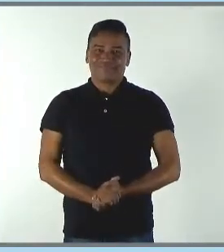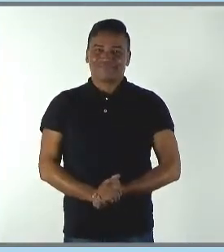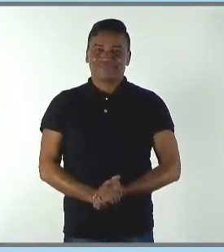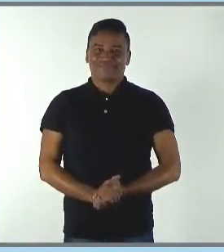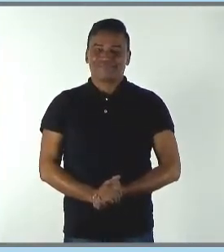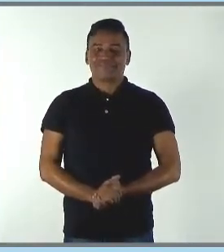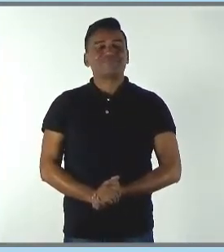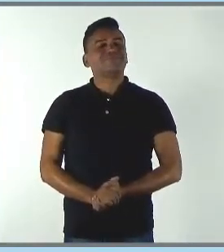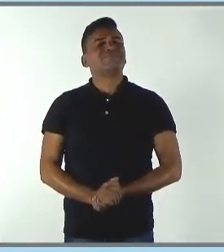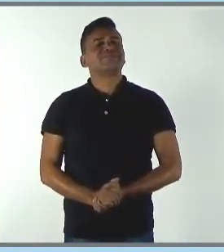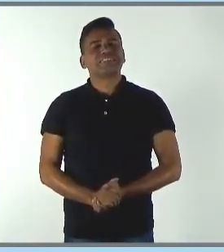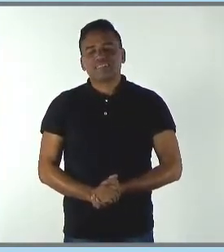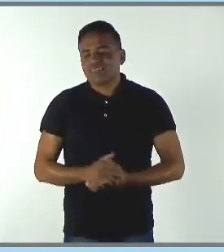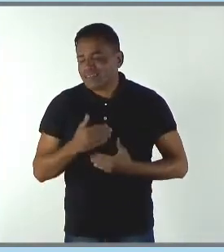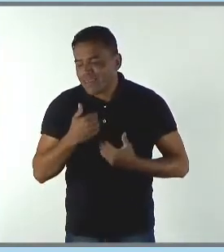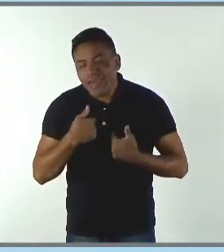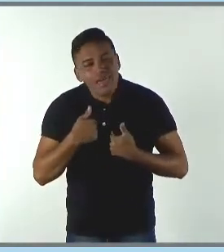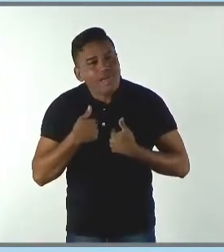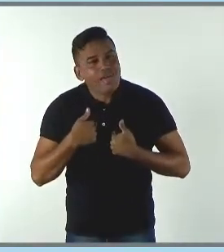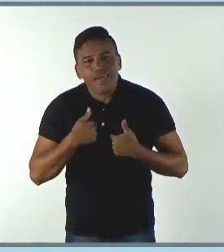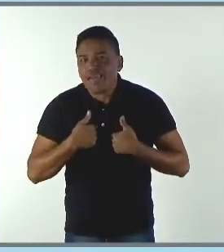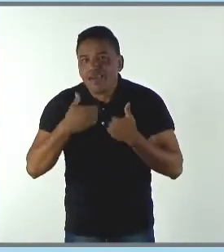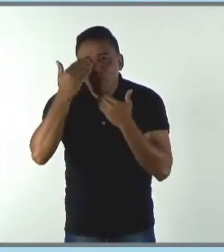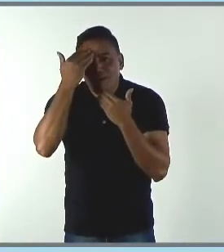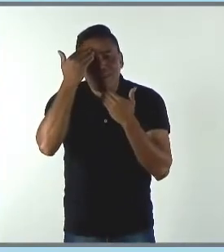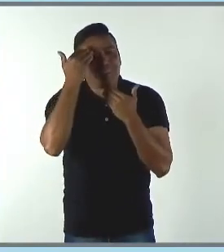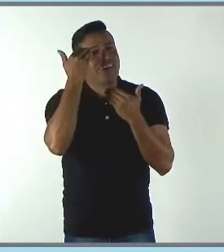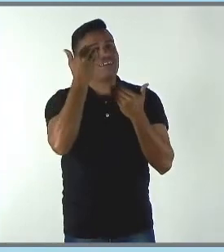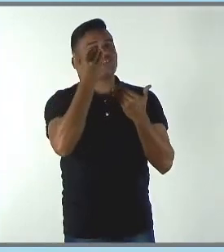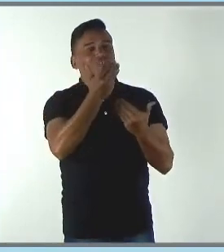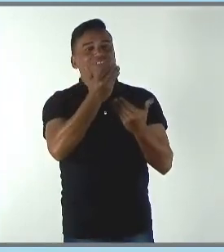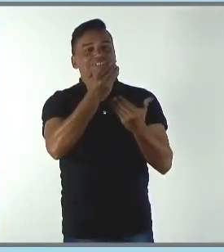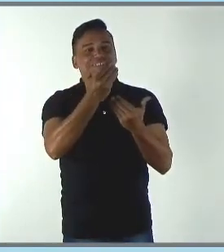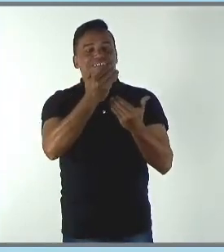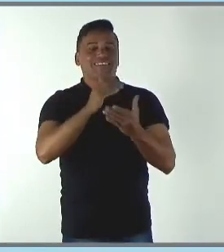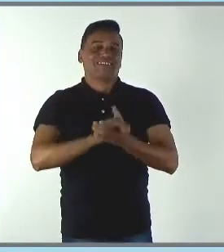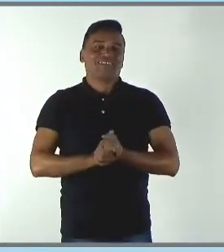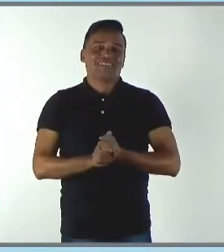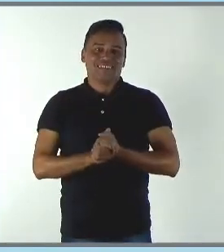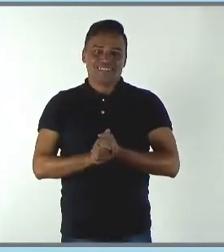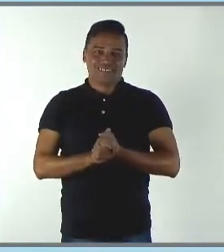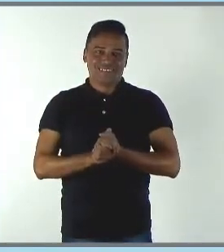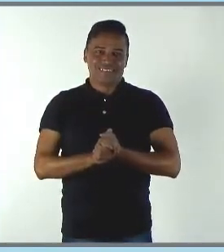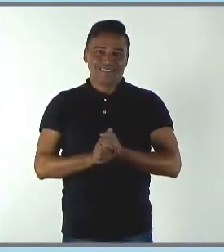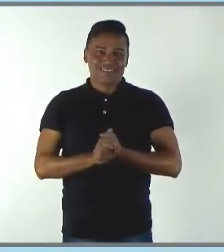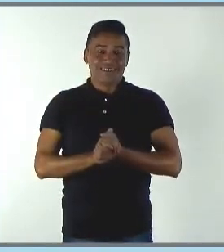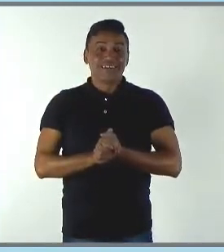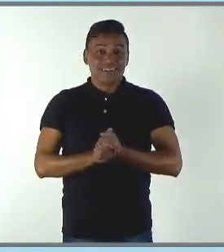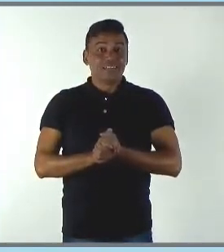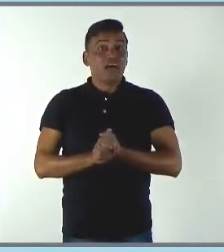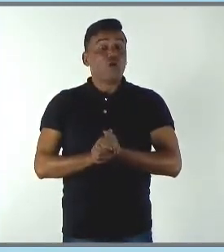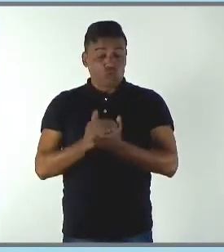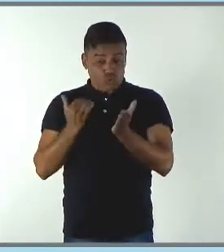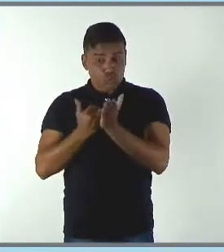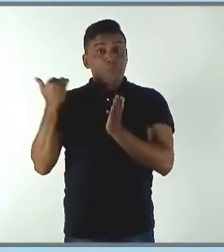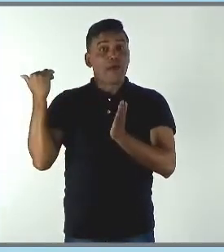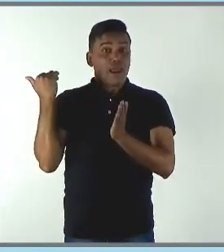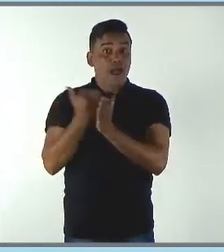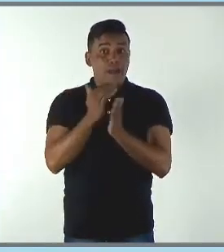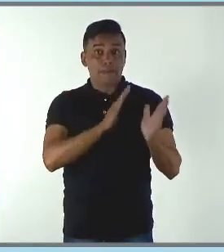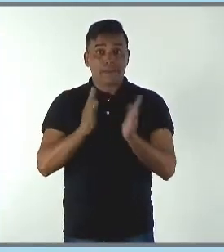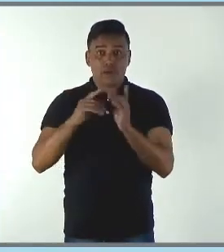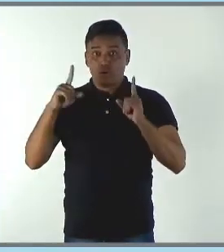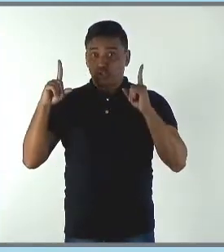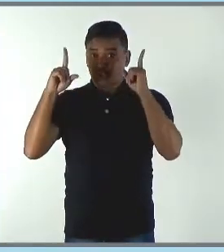O agradecimento é todo meu, Madu, né? E virando a Vamos página, no dividir. sentido de superar coisas difíceis e virando a página em